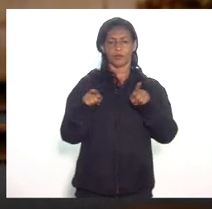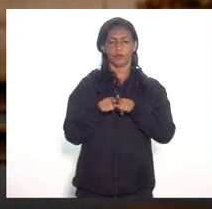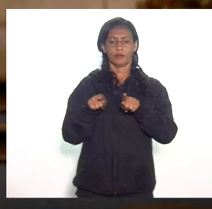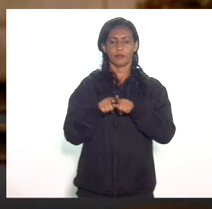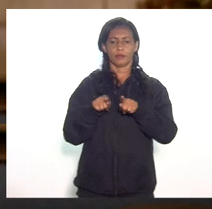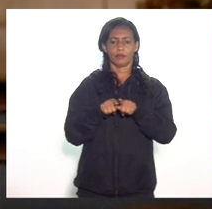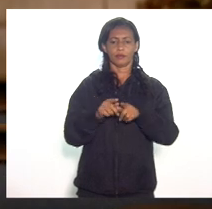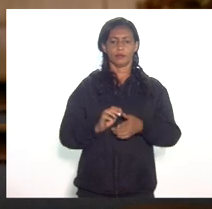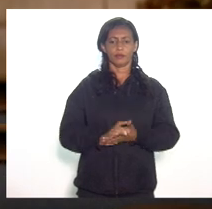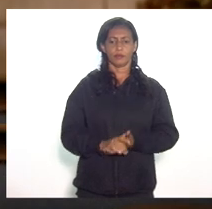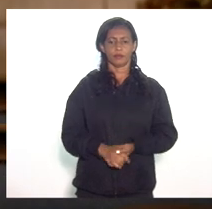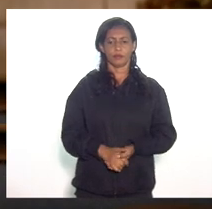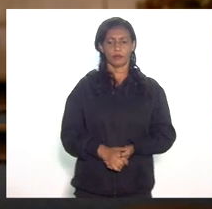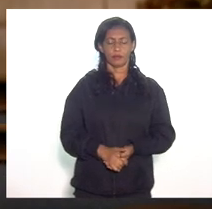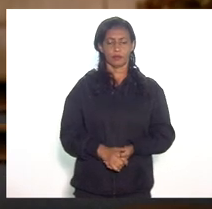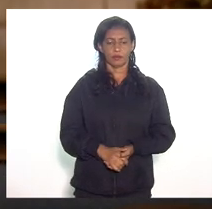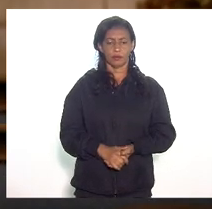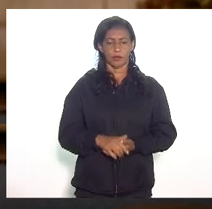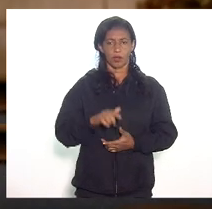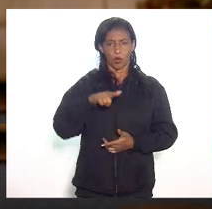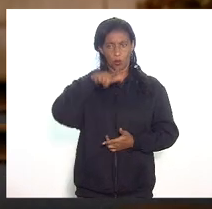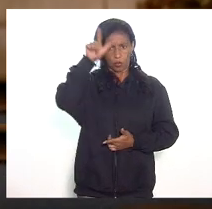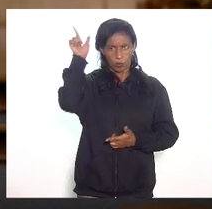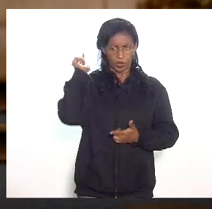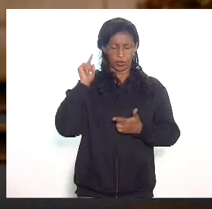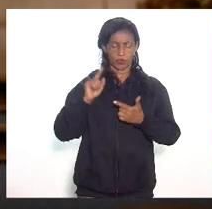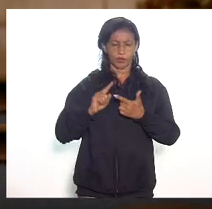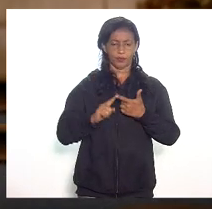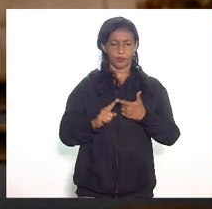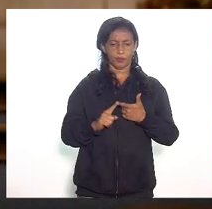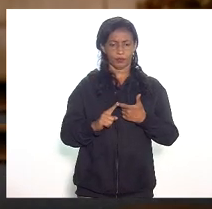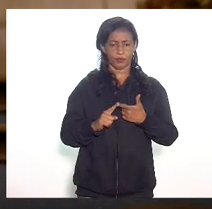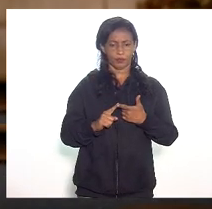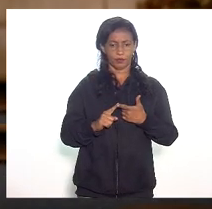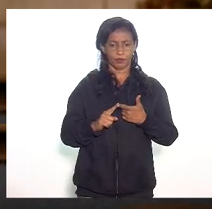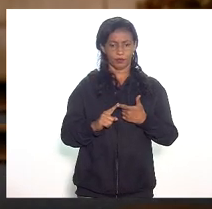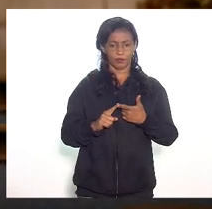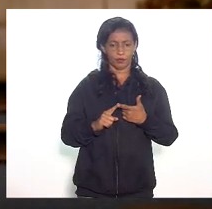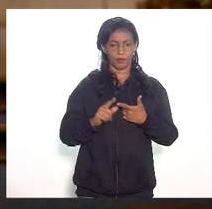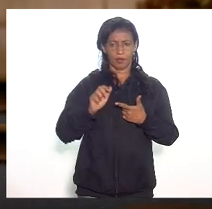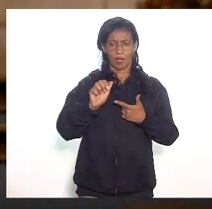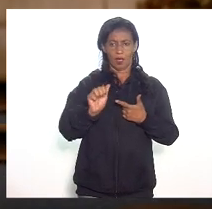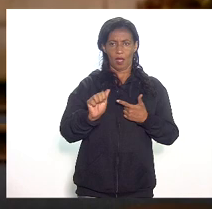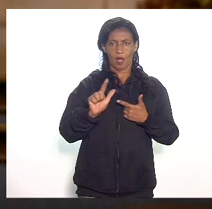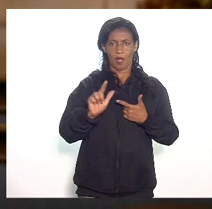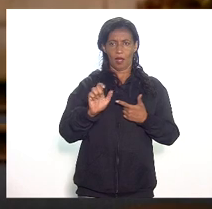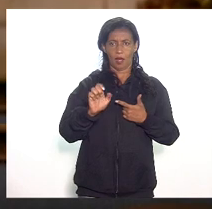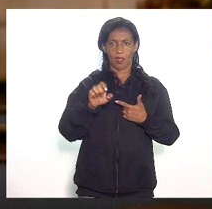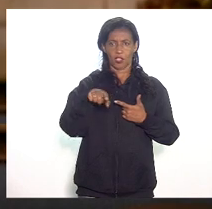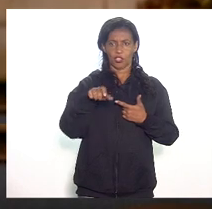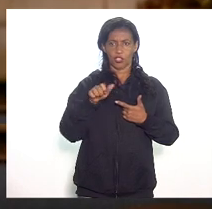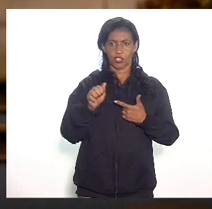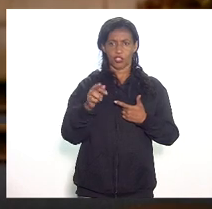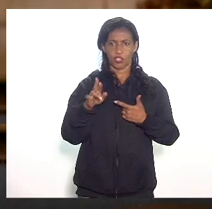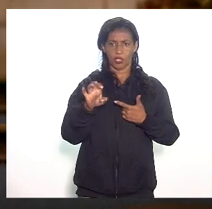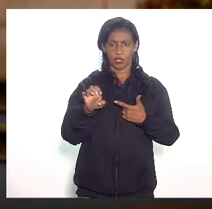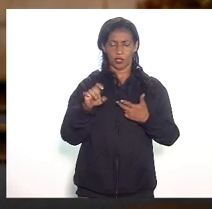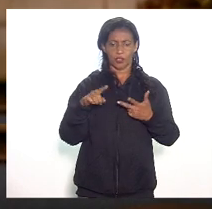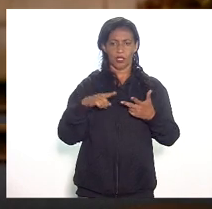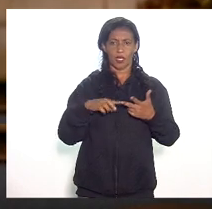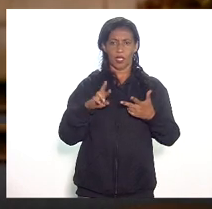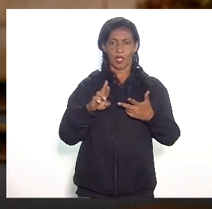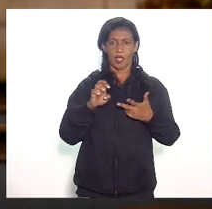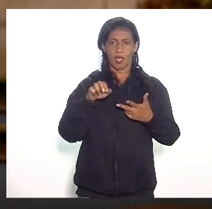Então vamos lá. Estão escritos Luiz Paulo, Alexandre Freitas, Renata